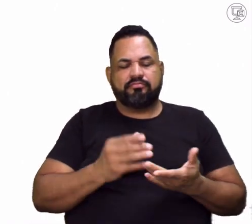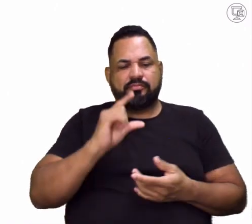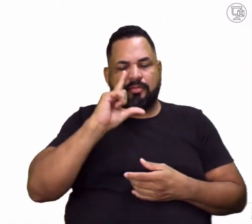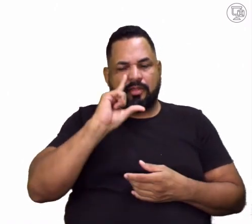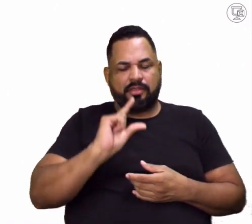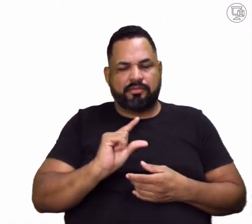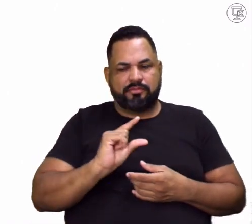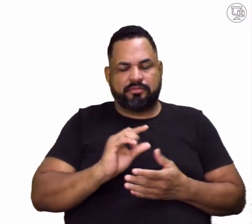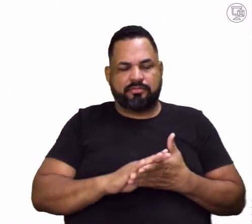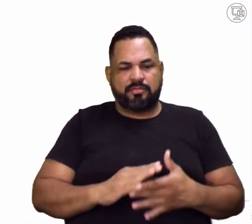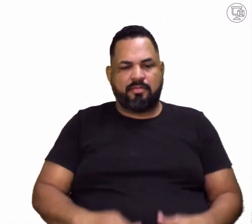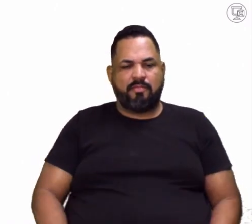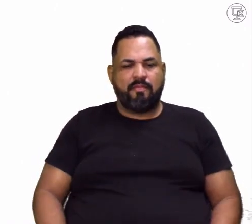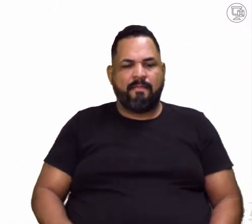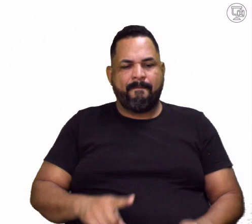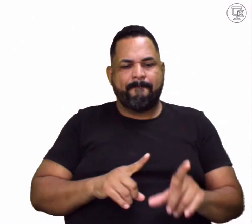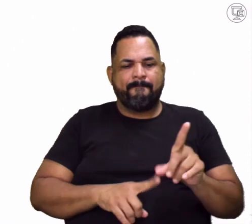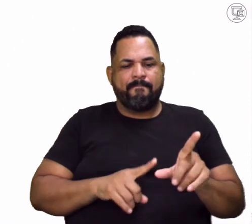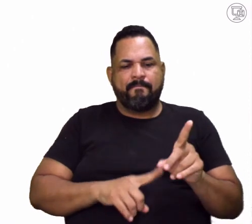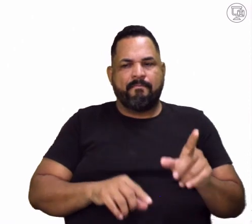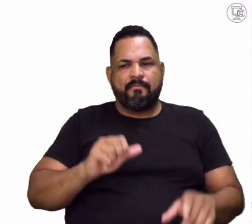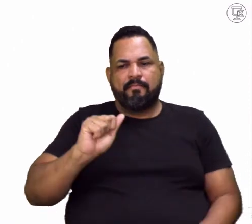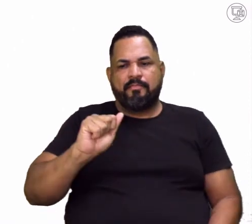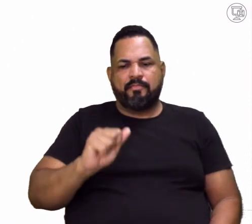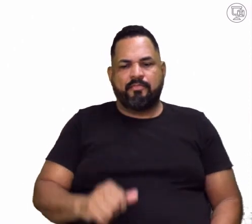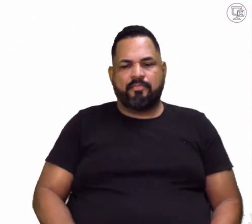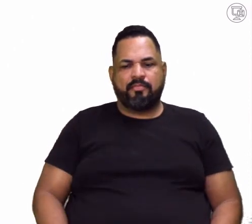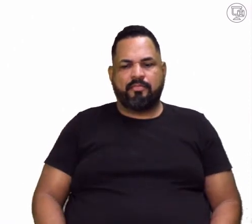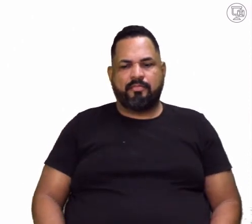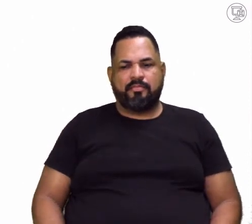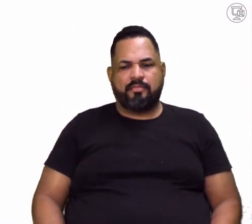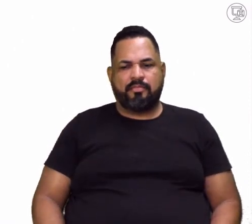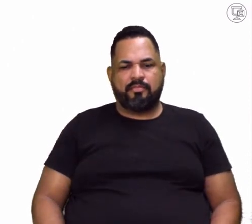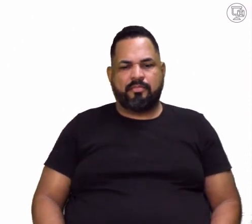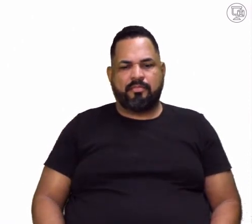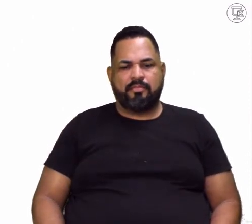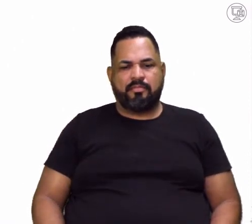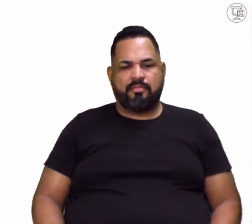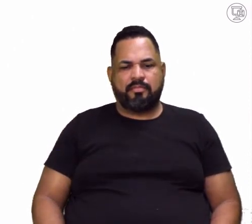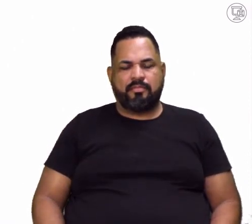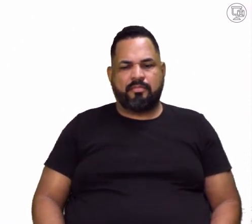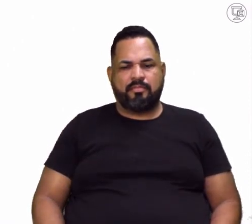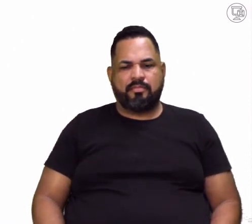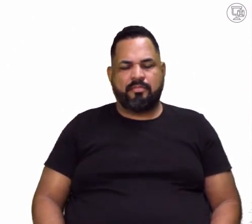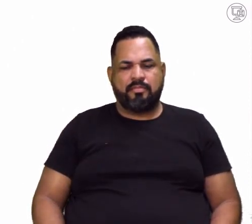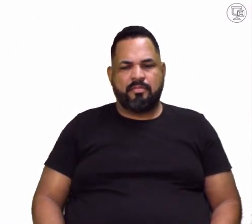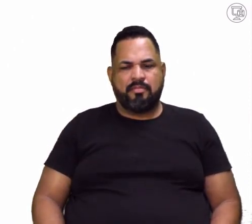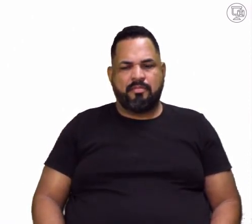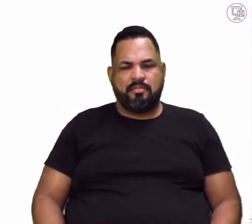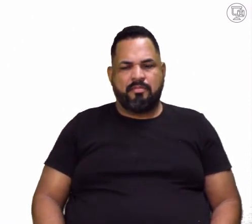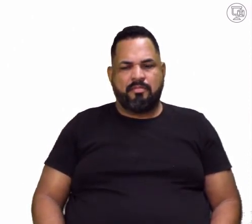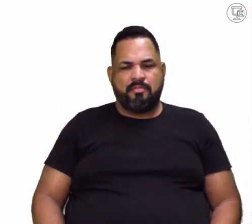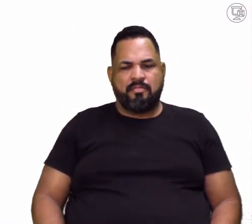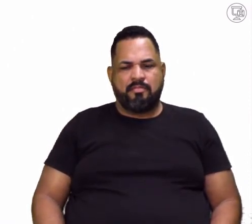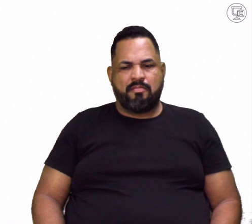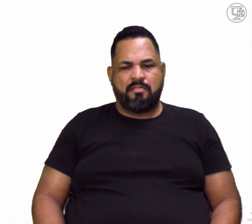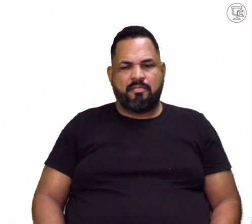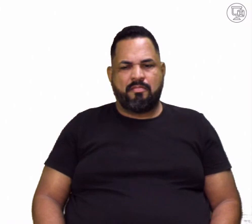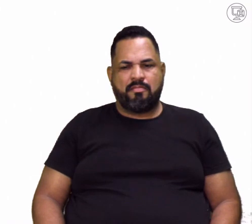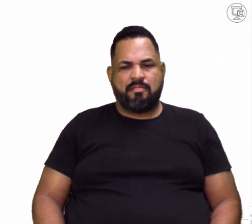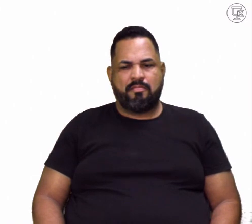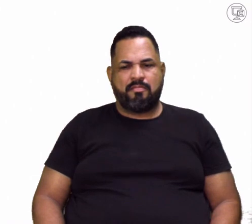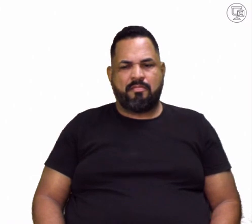diminuiu letra a nós temos aí no caso a letra a